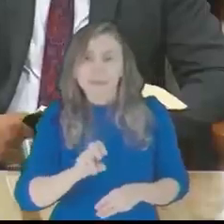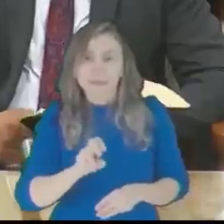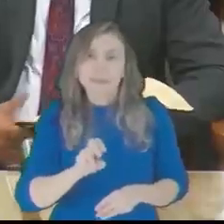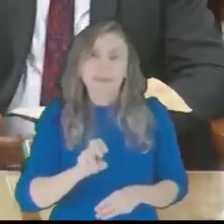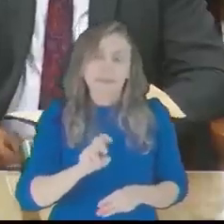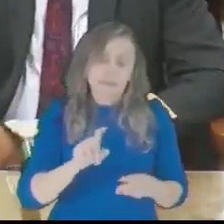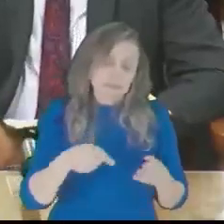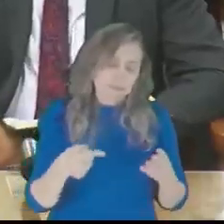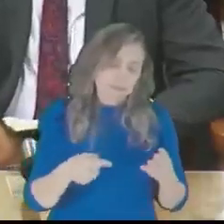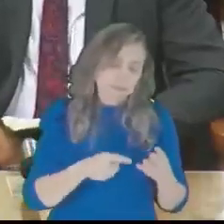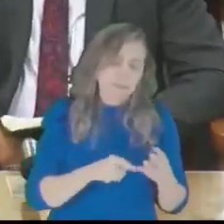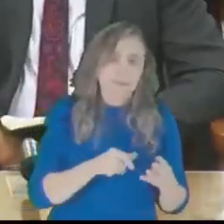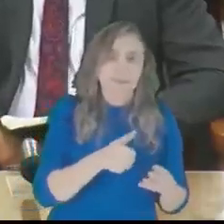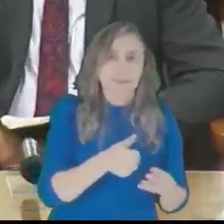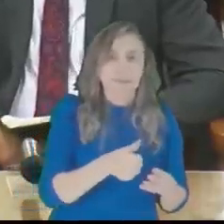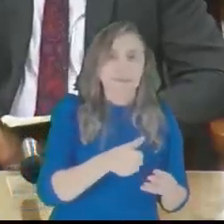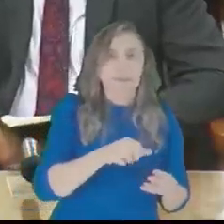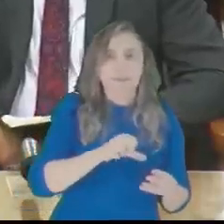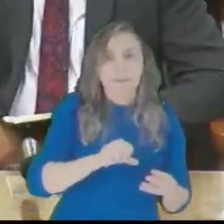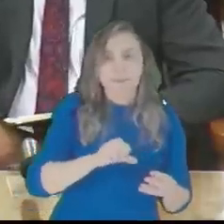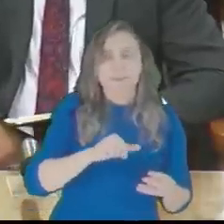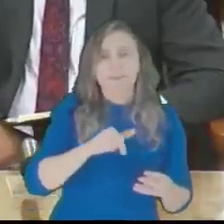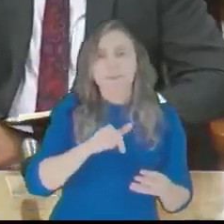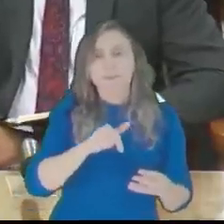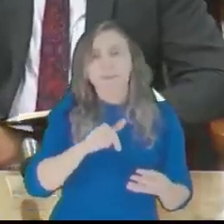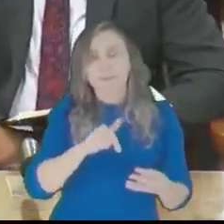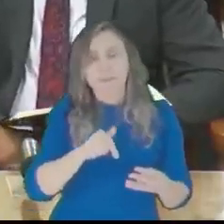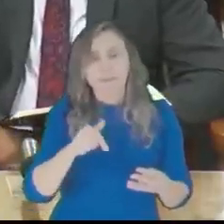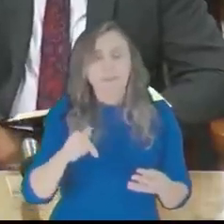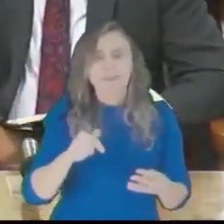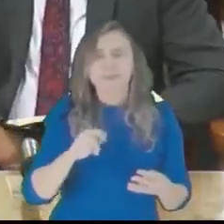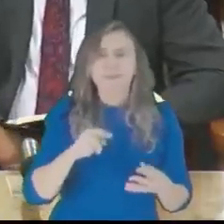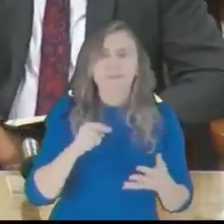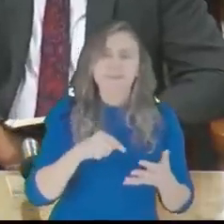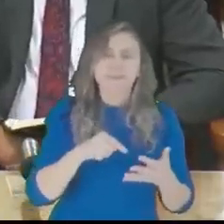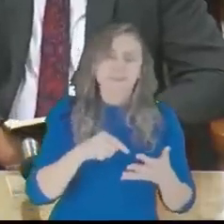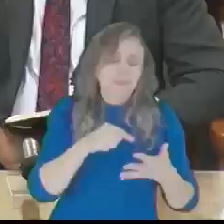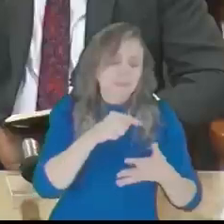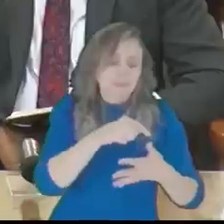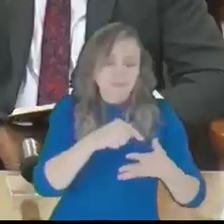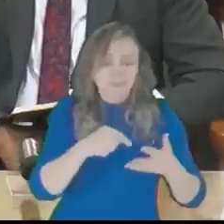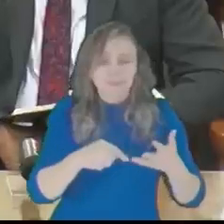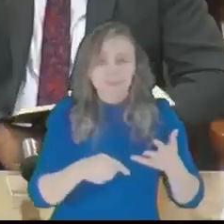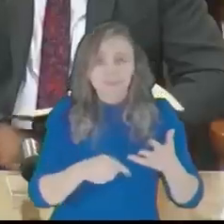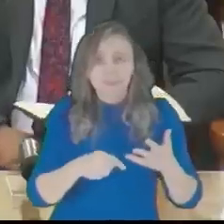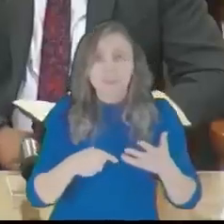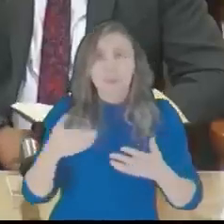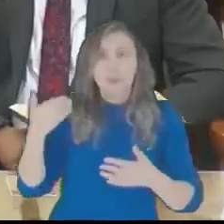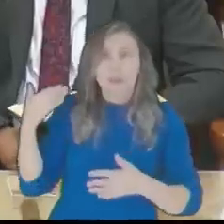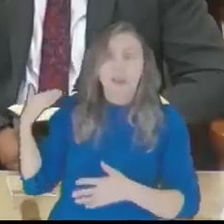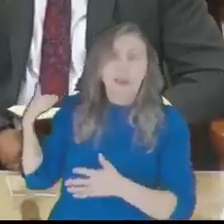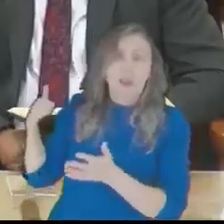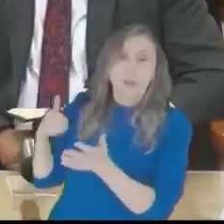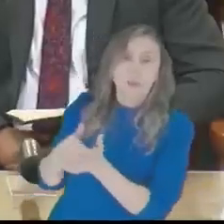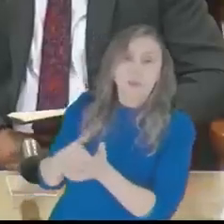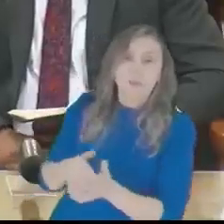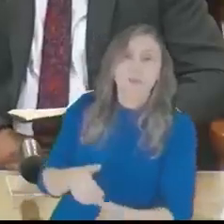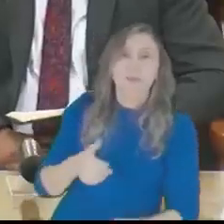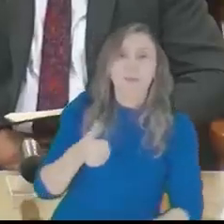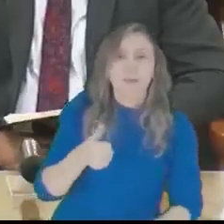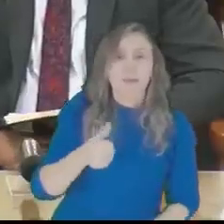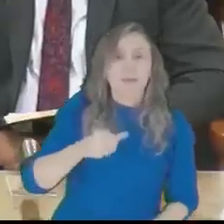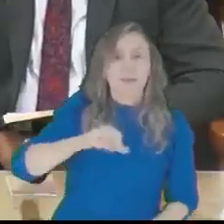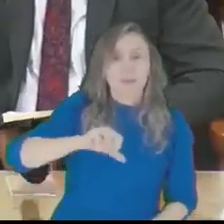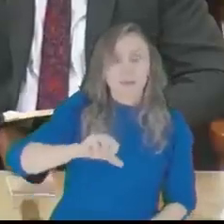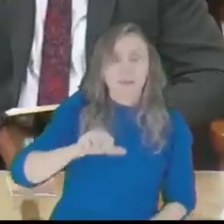1877, depois Jesus vinha em 1800 não sei quanto, 1914, 1930, e a última foi em 1975, e agora disseram, não vamos marcar mais não. Pronto,